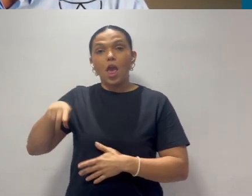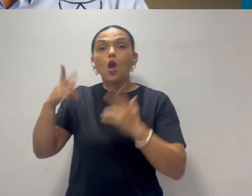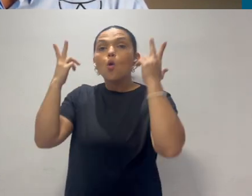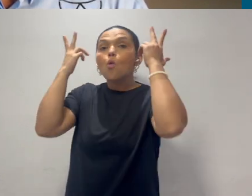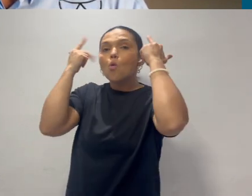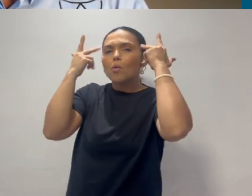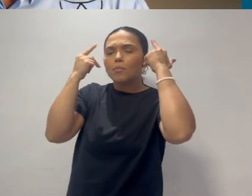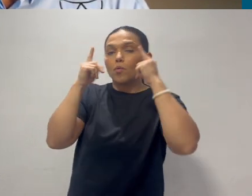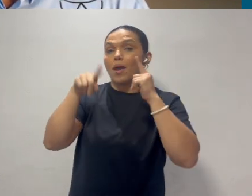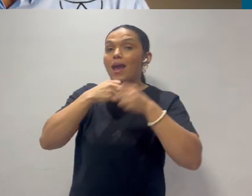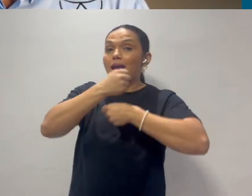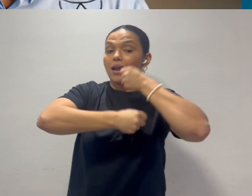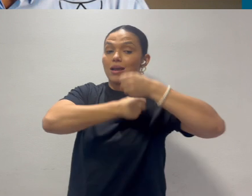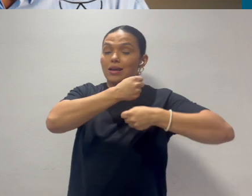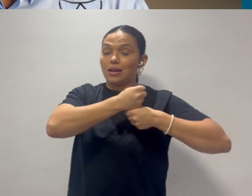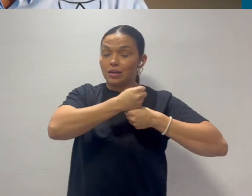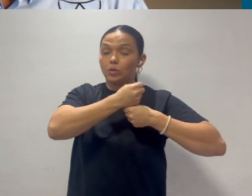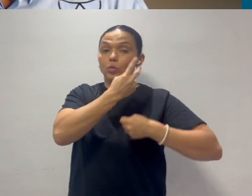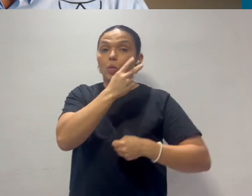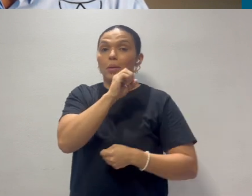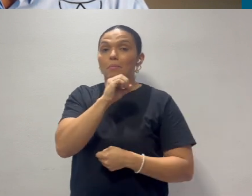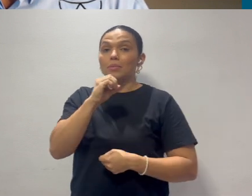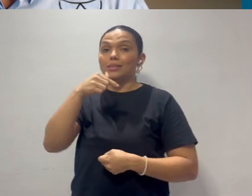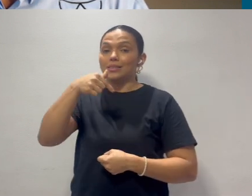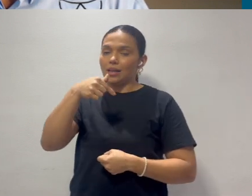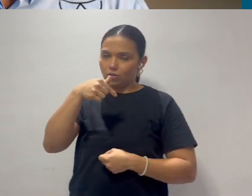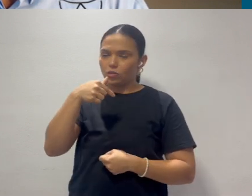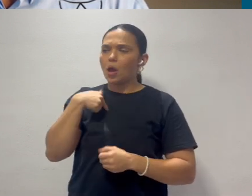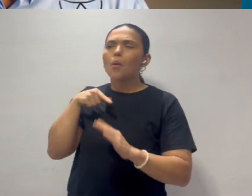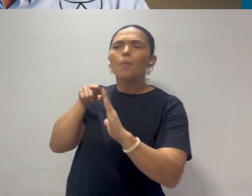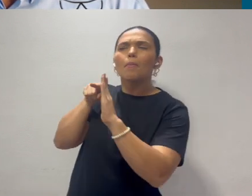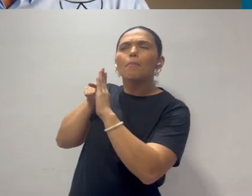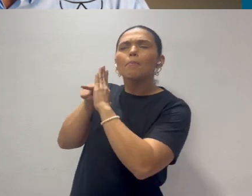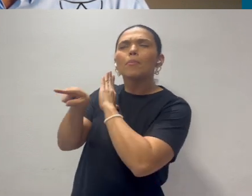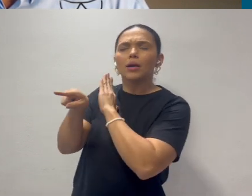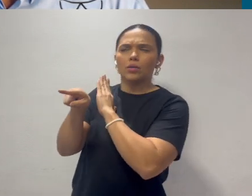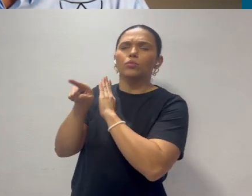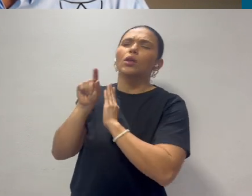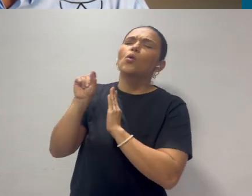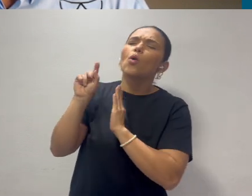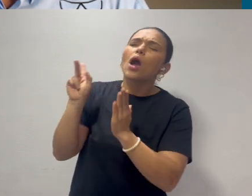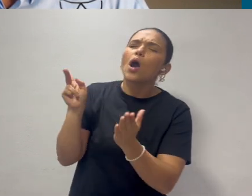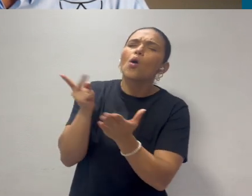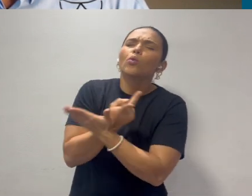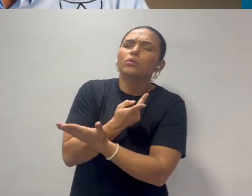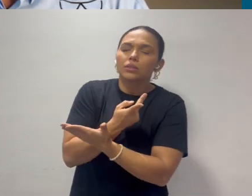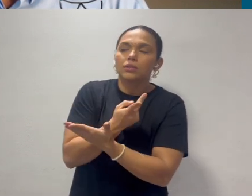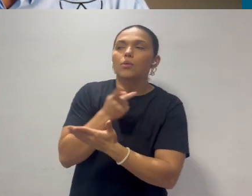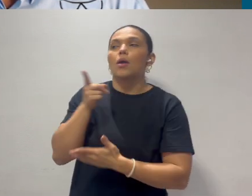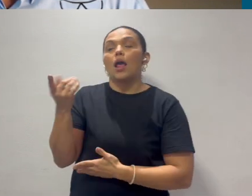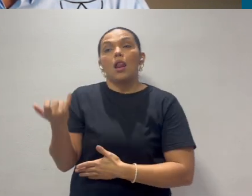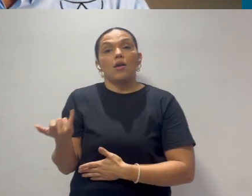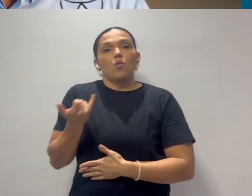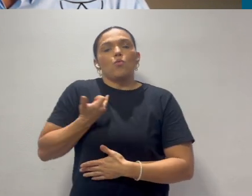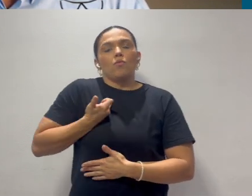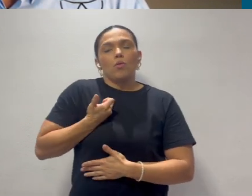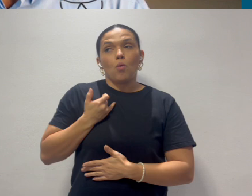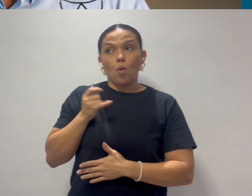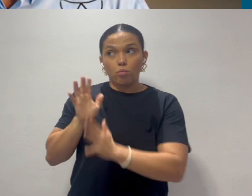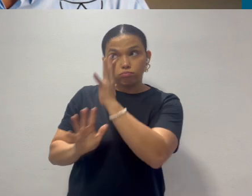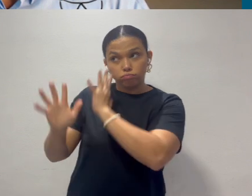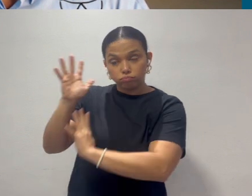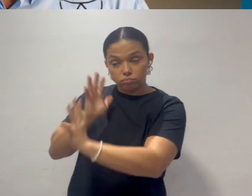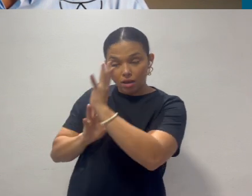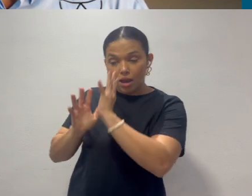perguntei, conversando com ela, o que tinha acontecido nesse auxílio-doença. Ela me contou e disse, aposentadoria só não